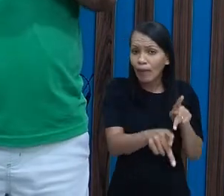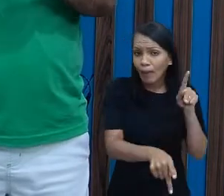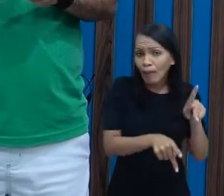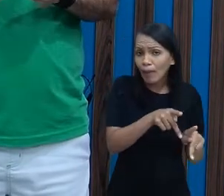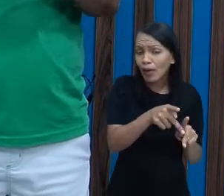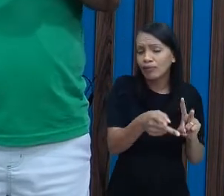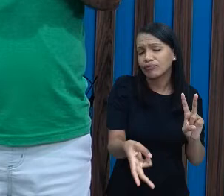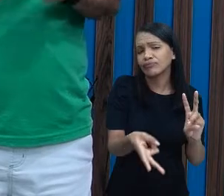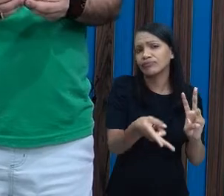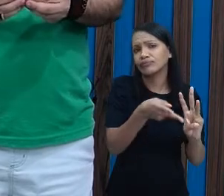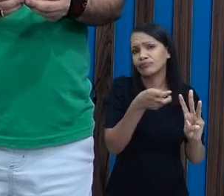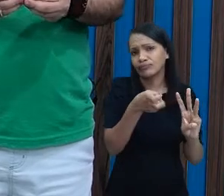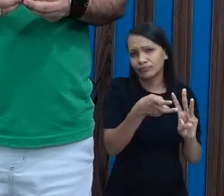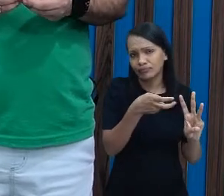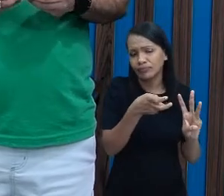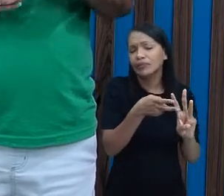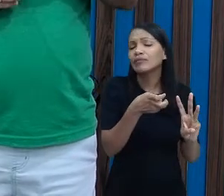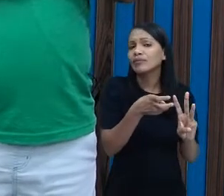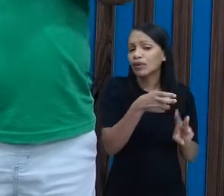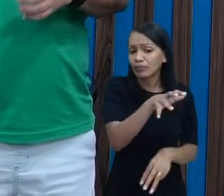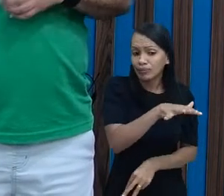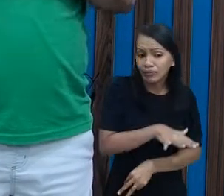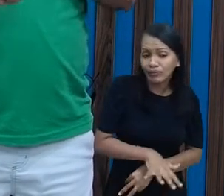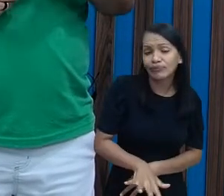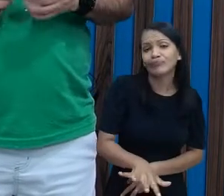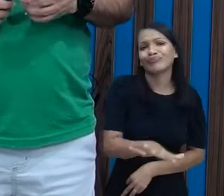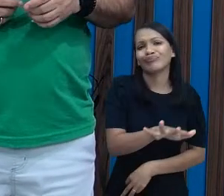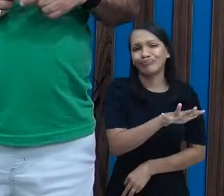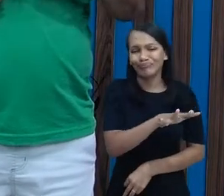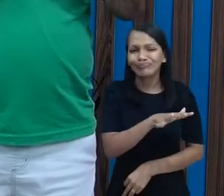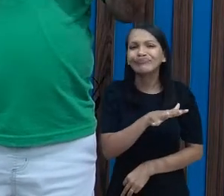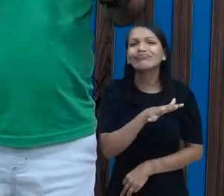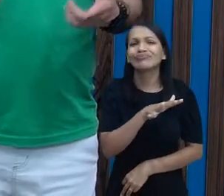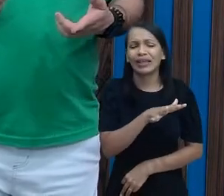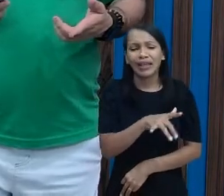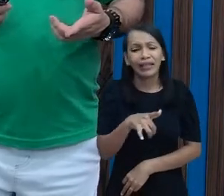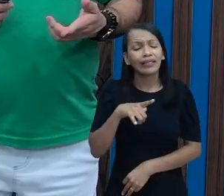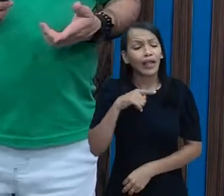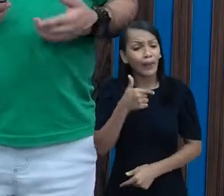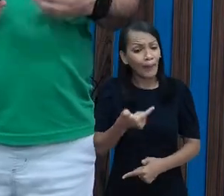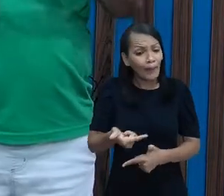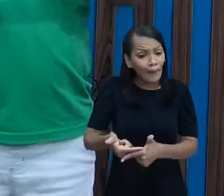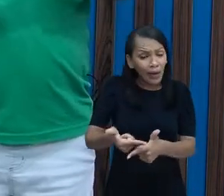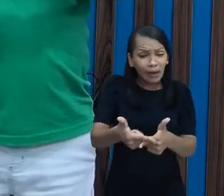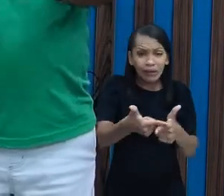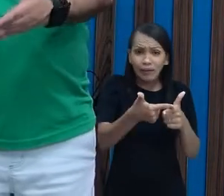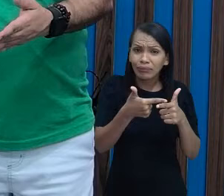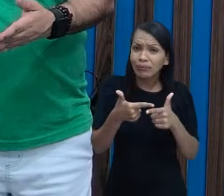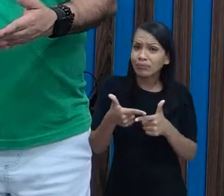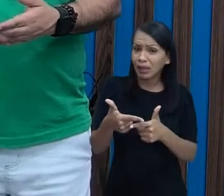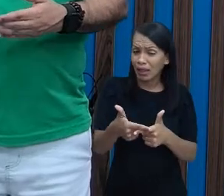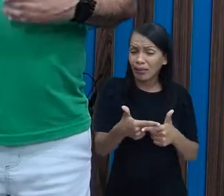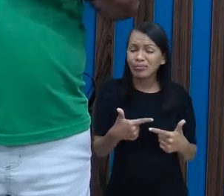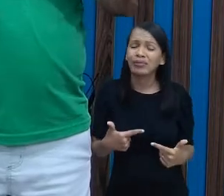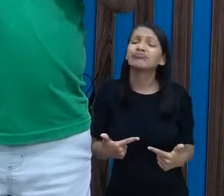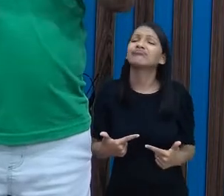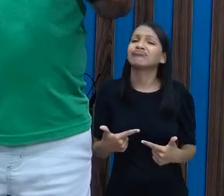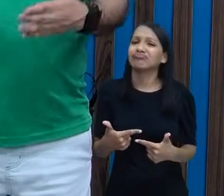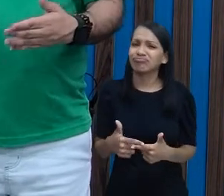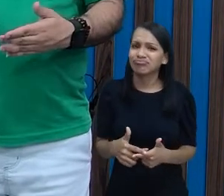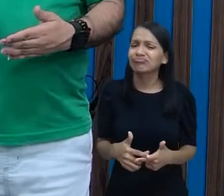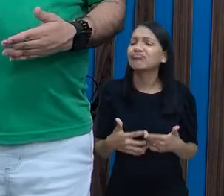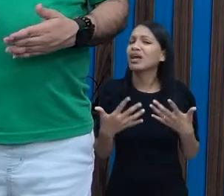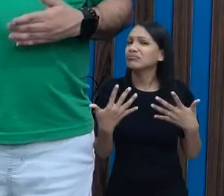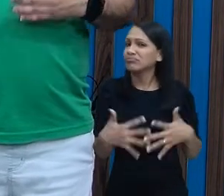que estava aqui no continente americano. E isso vai gerar inúmeros conflitos, que, como eu falei, em alguns